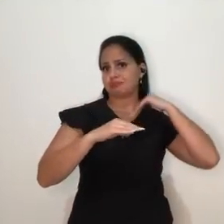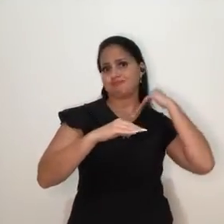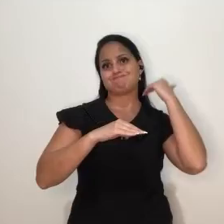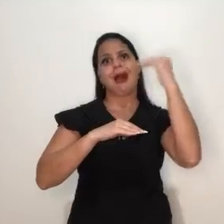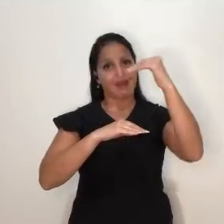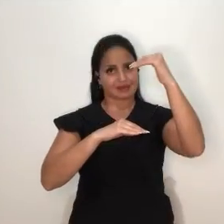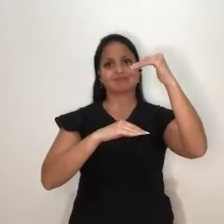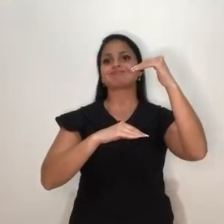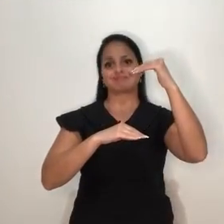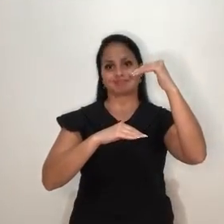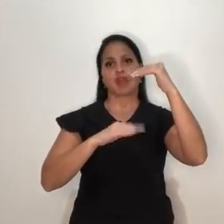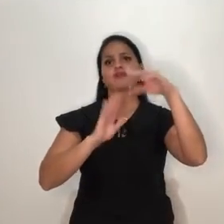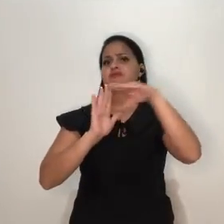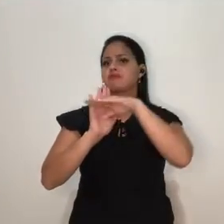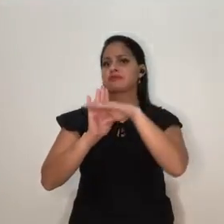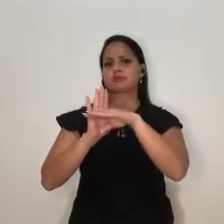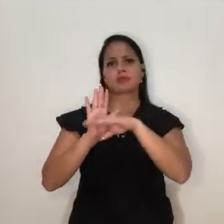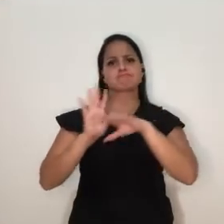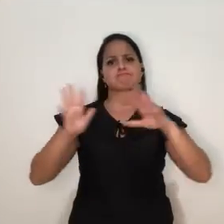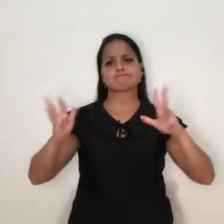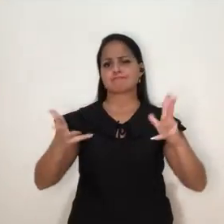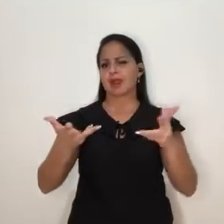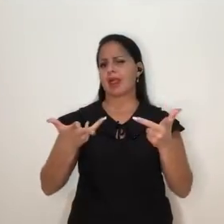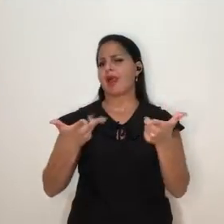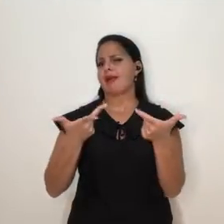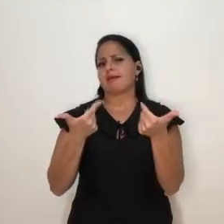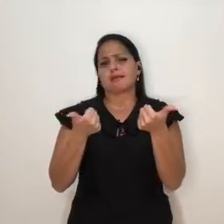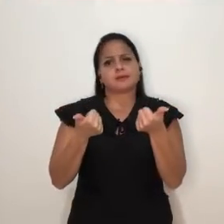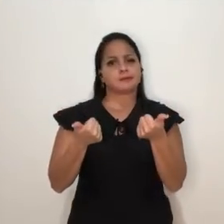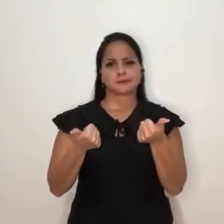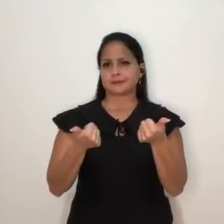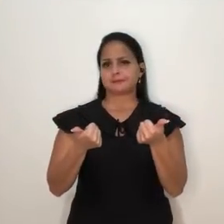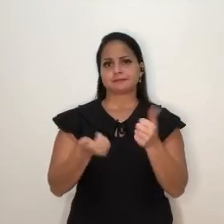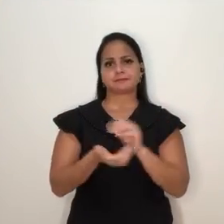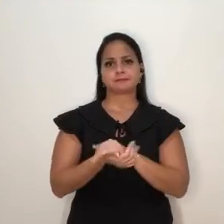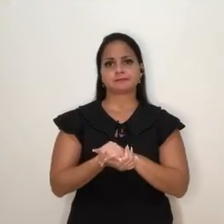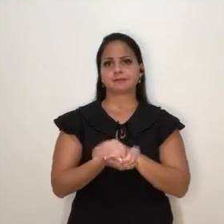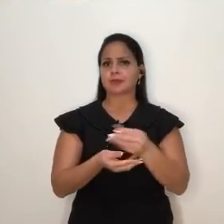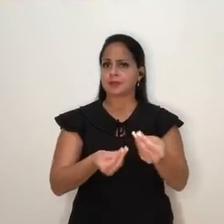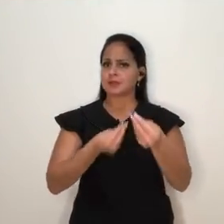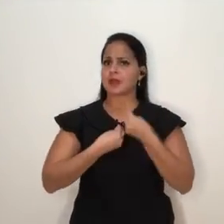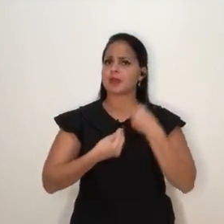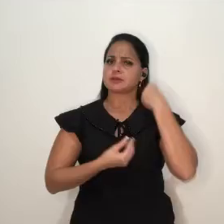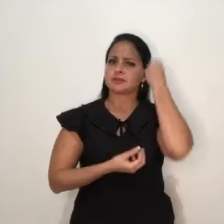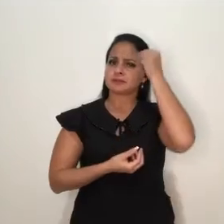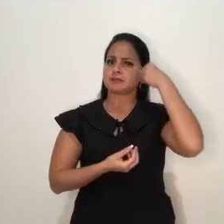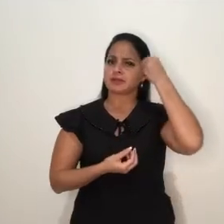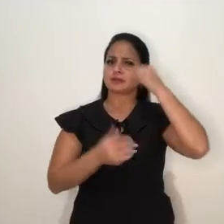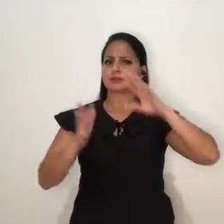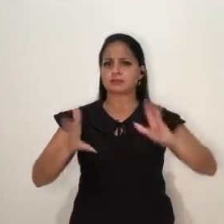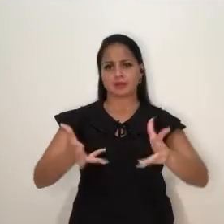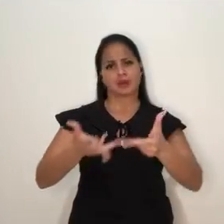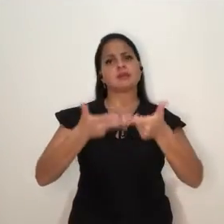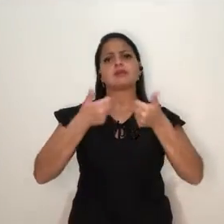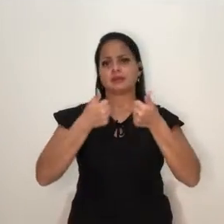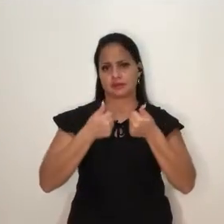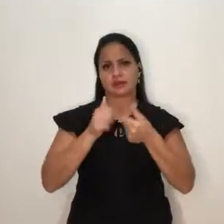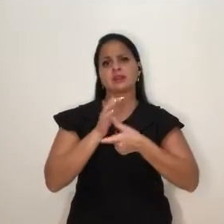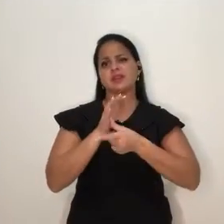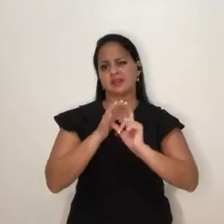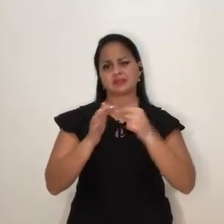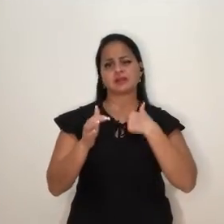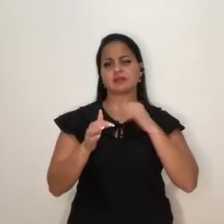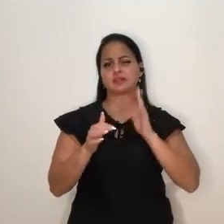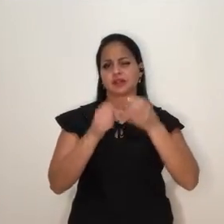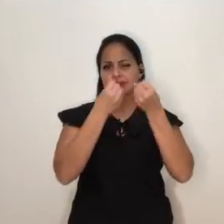me deu bagagens que eu jamais achei que eu ia ter, como eu já disse antes. Eu aprendi muito, muito mesmo.